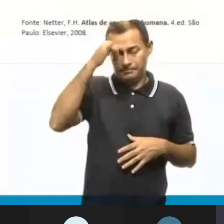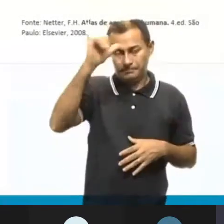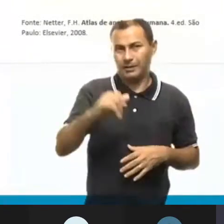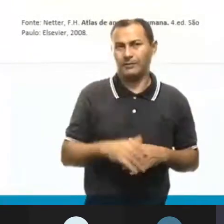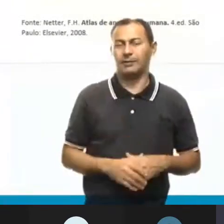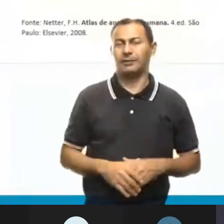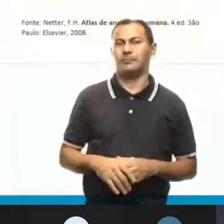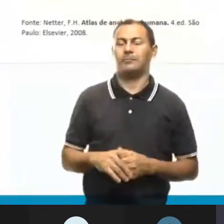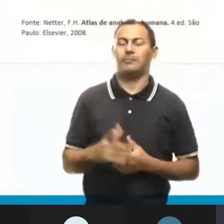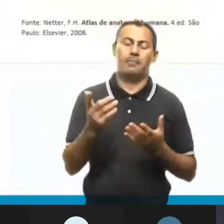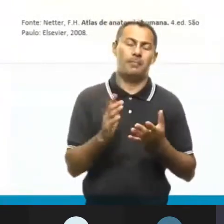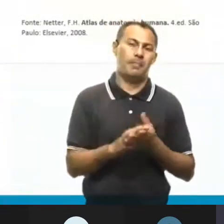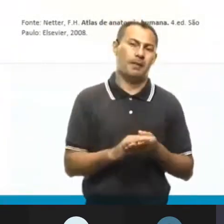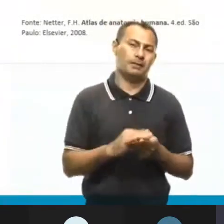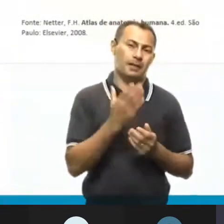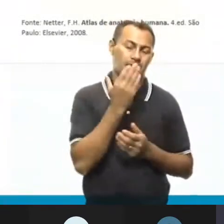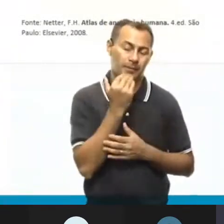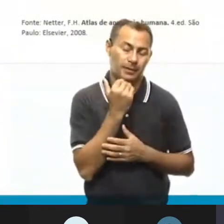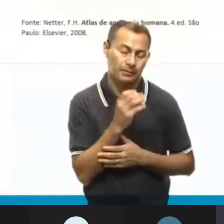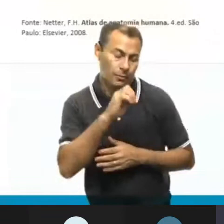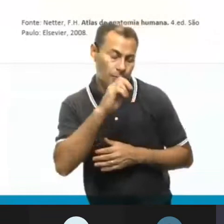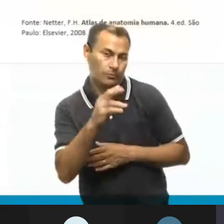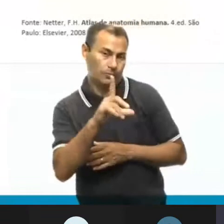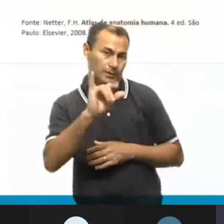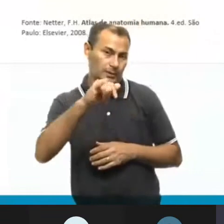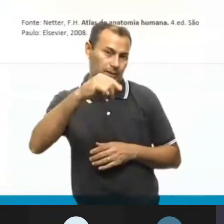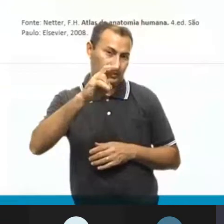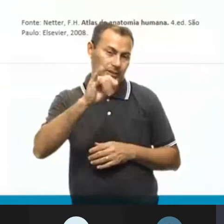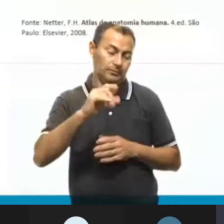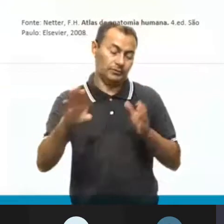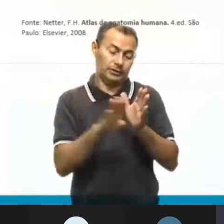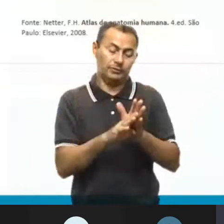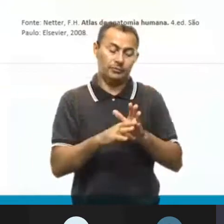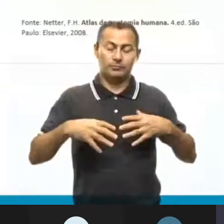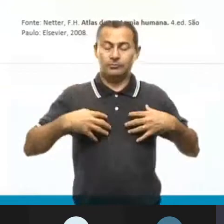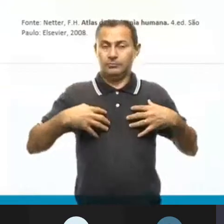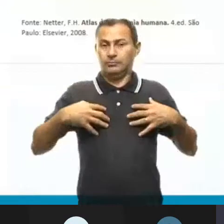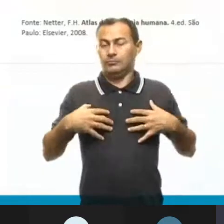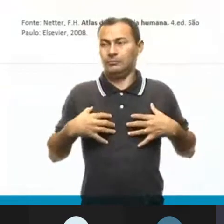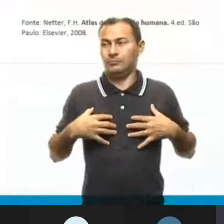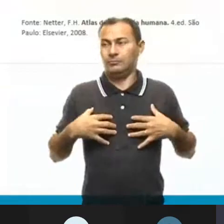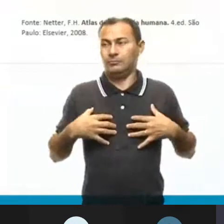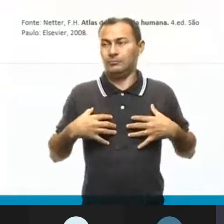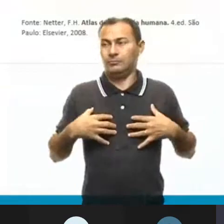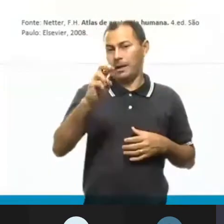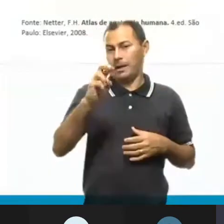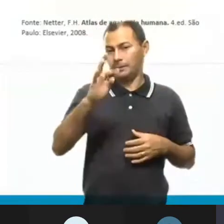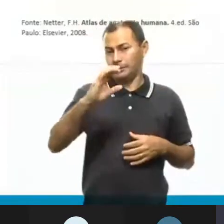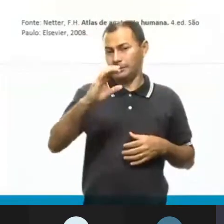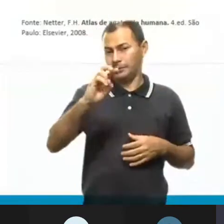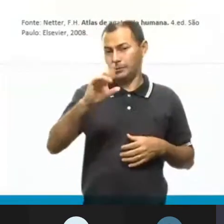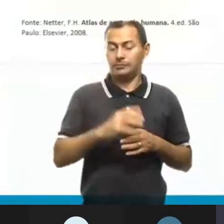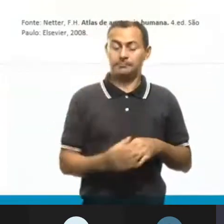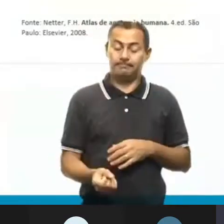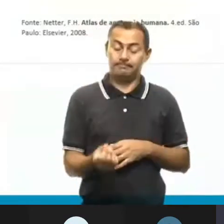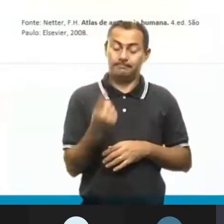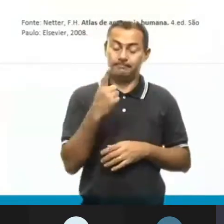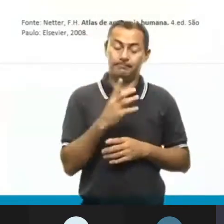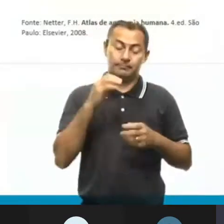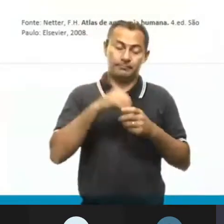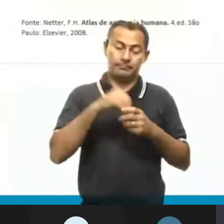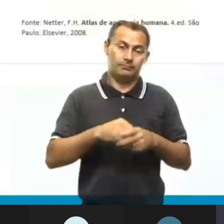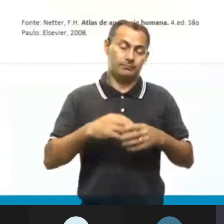evita, né, que esse alimento ou líquido chegue lá nos pulmões, porque é uma partícula estranha e vai dar uma reação